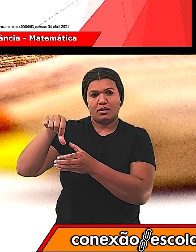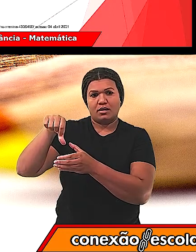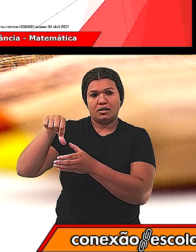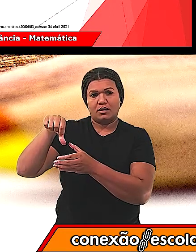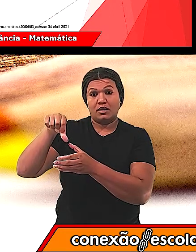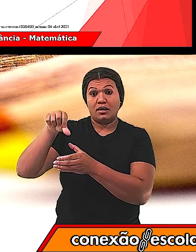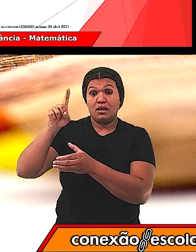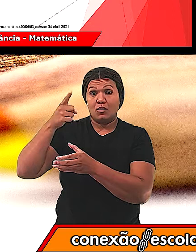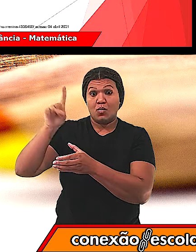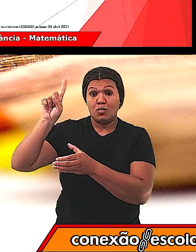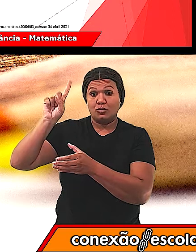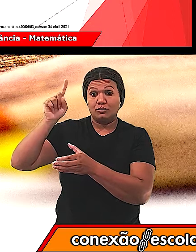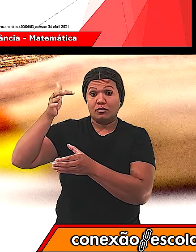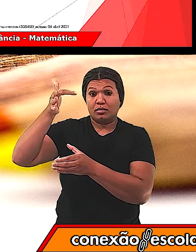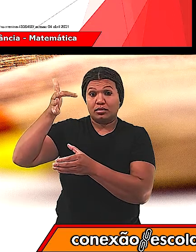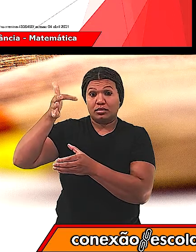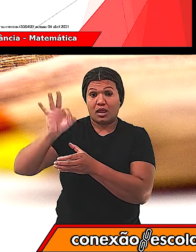9 e